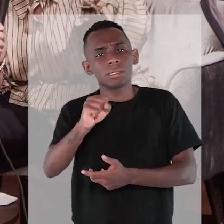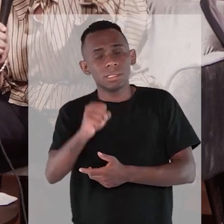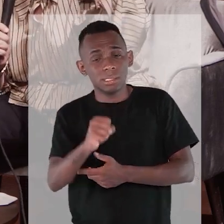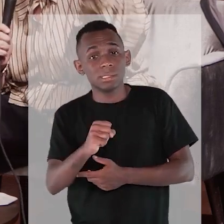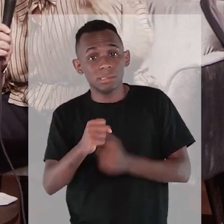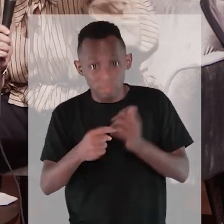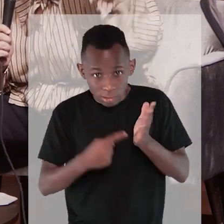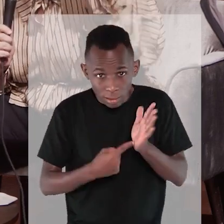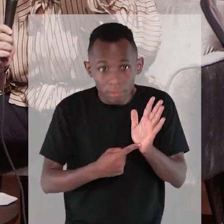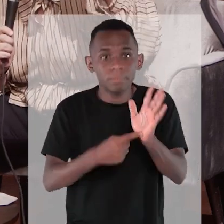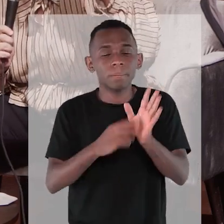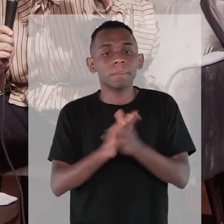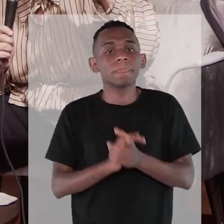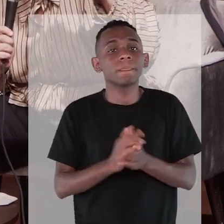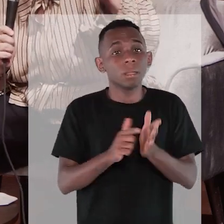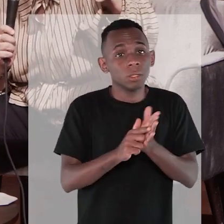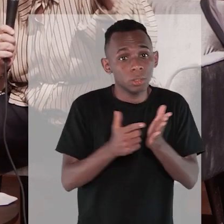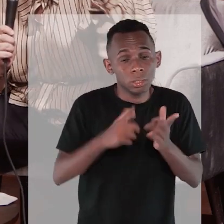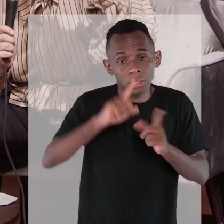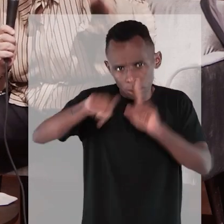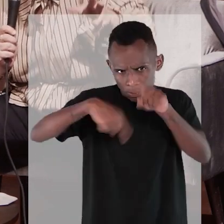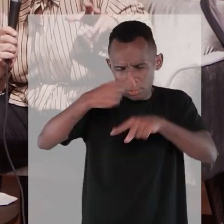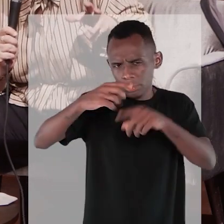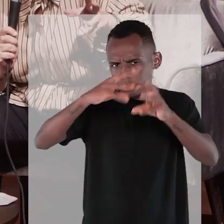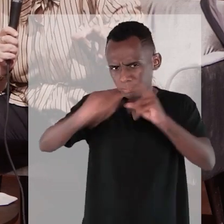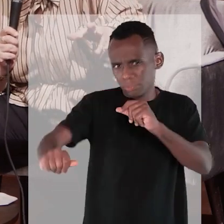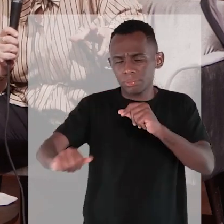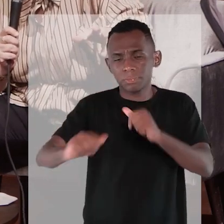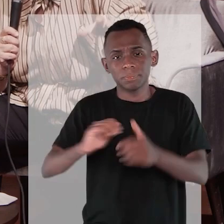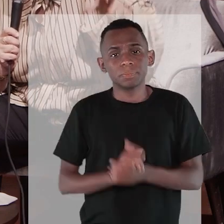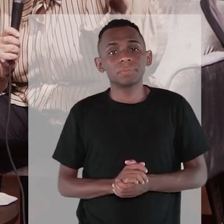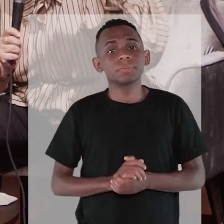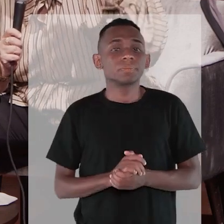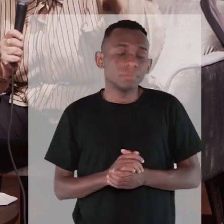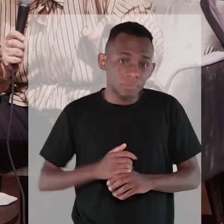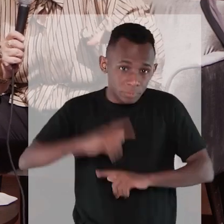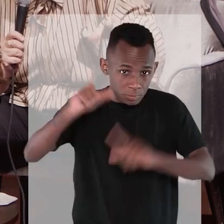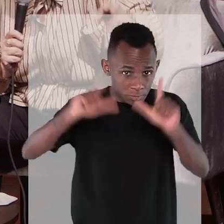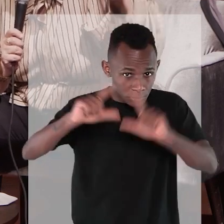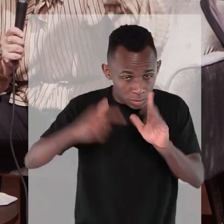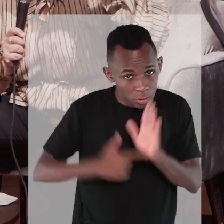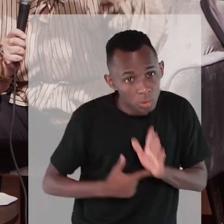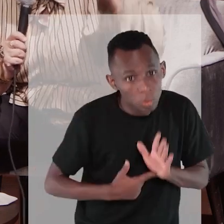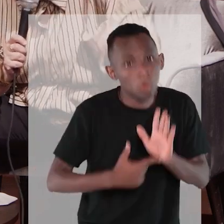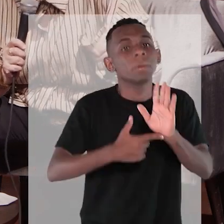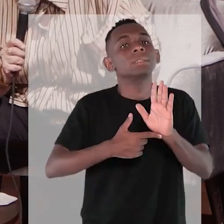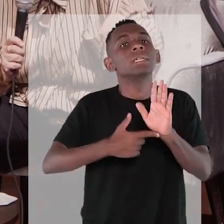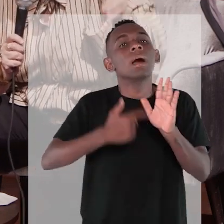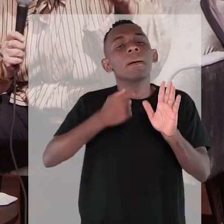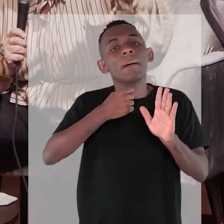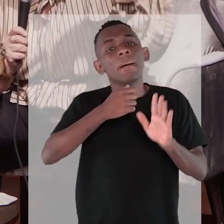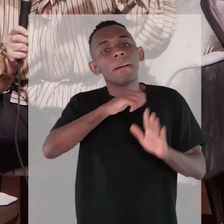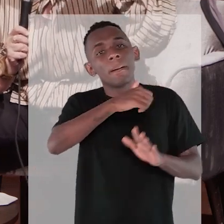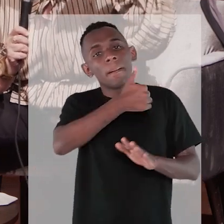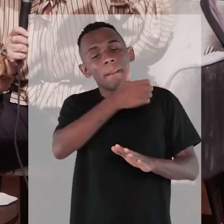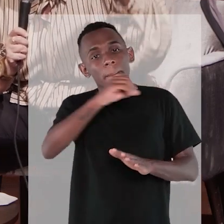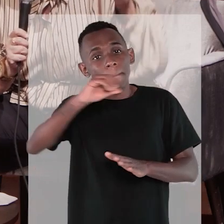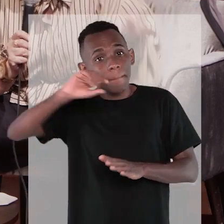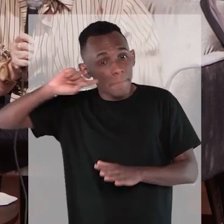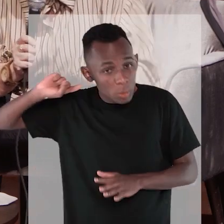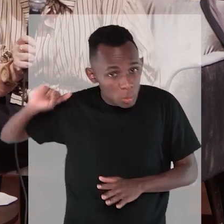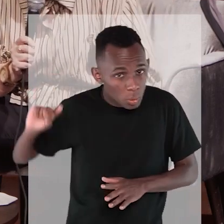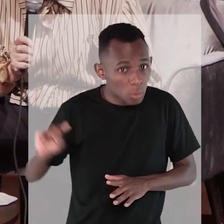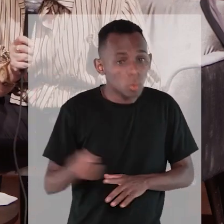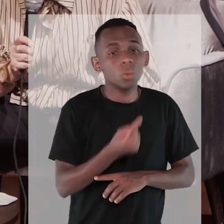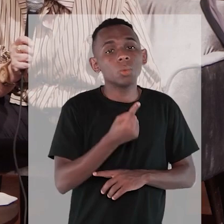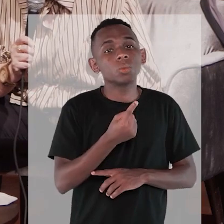fontes. Então, porque a página saiu do ar em seguida. Ela entra no ar, os 1000 dias, as realizações dos 1000 dias, e